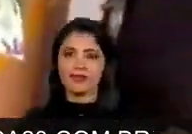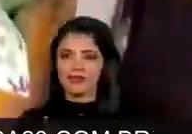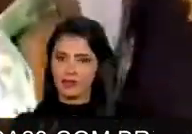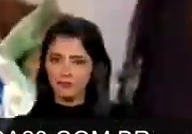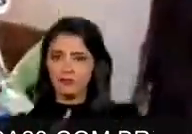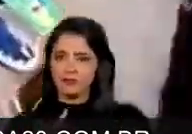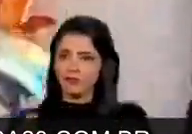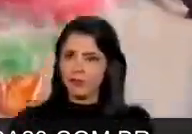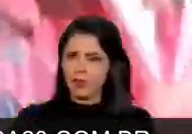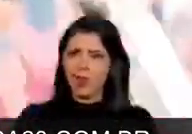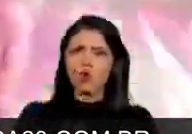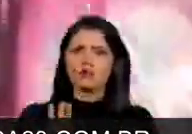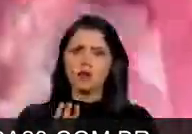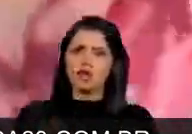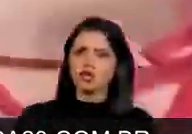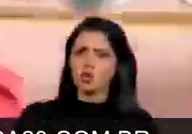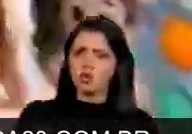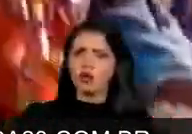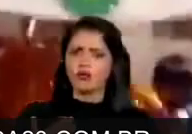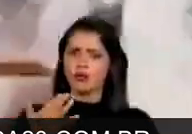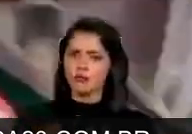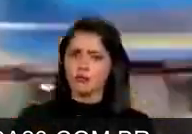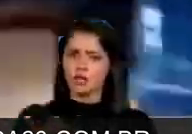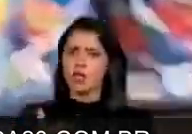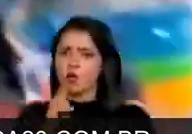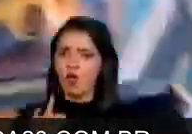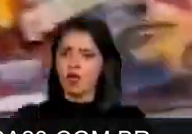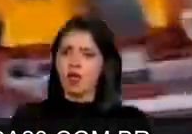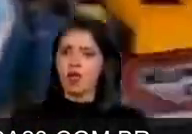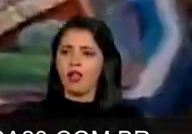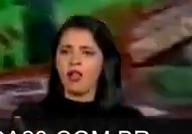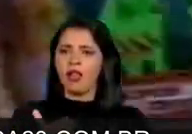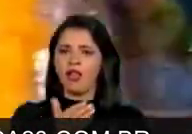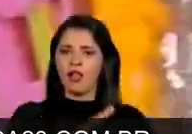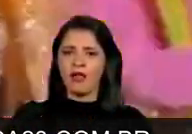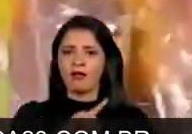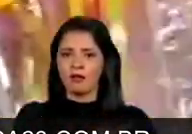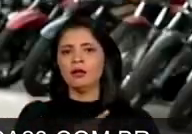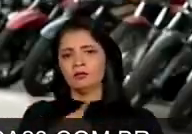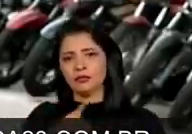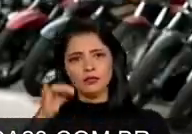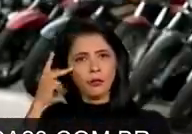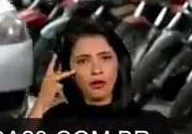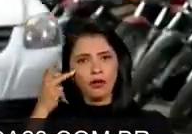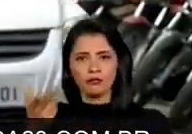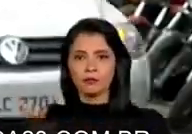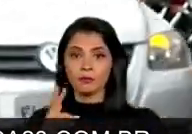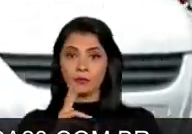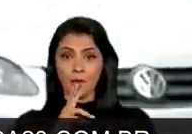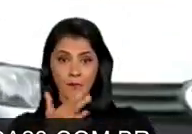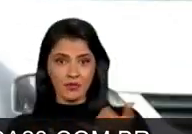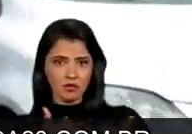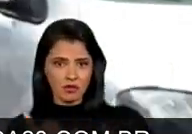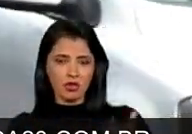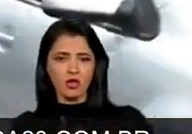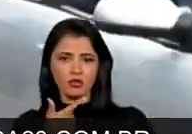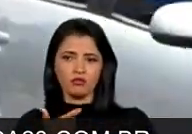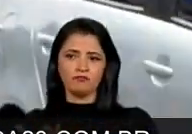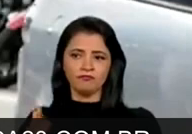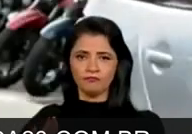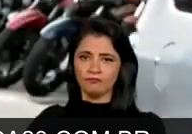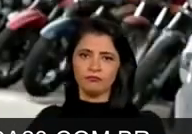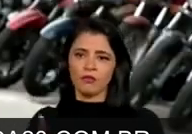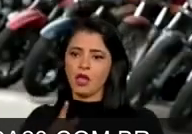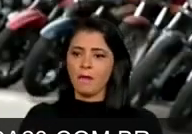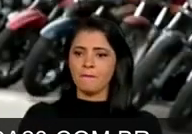apreendeu 3 toneladas de de brinquedos contrabandeados na região central de São Paulo o brinquedo clandestino além de não